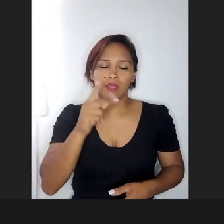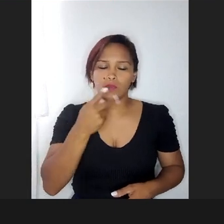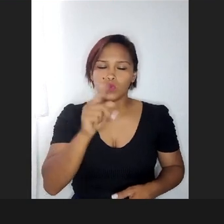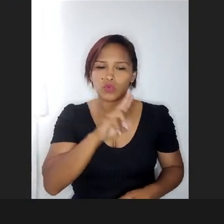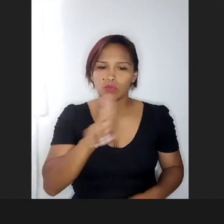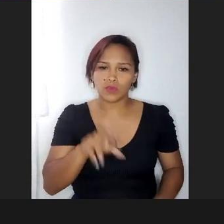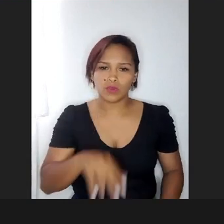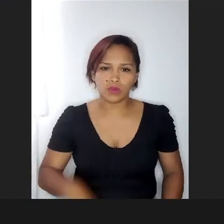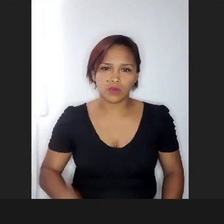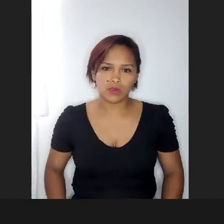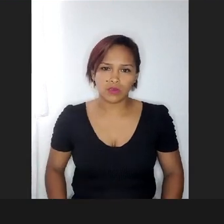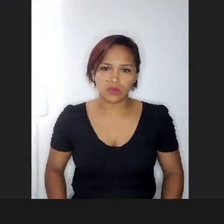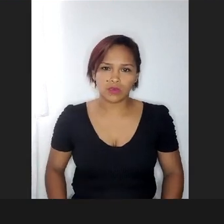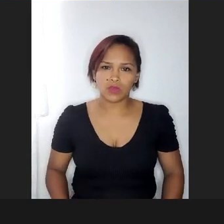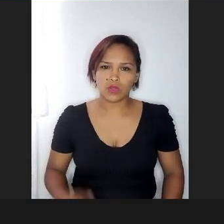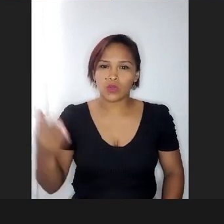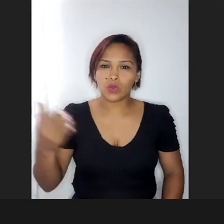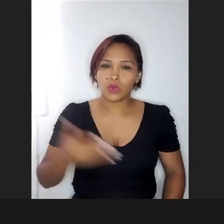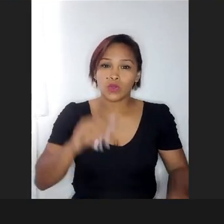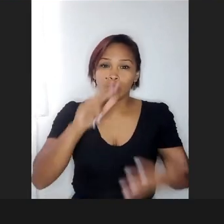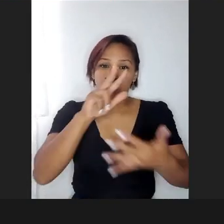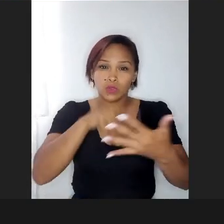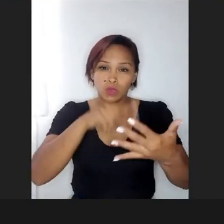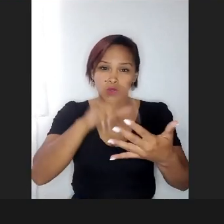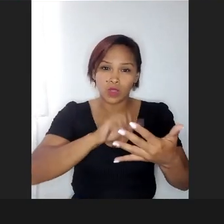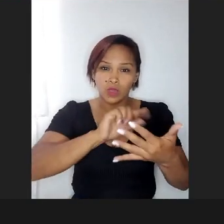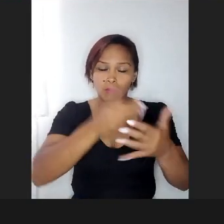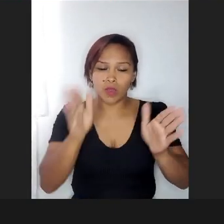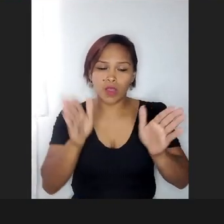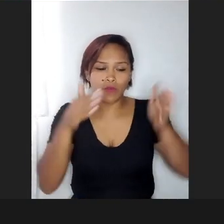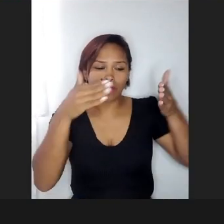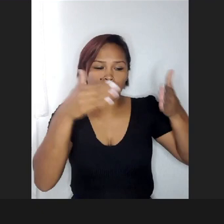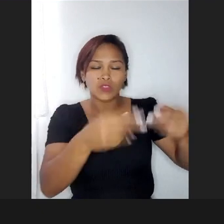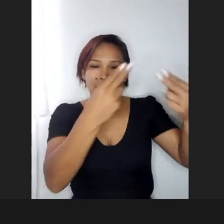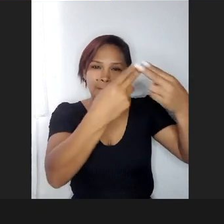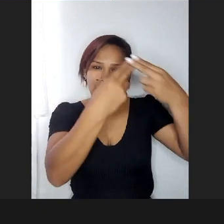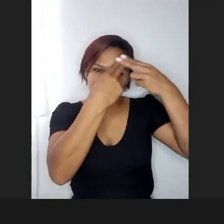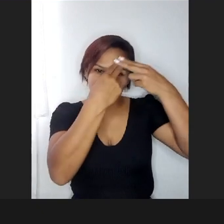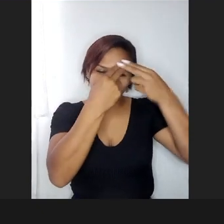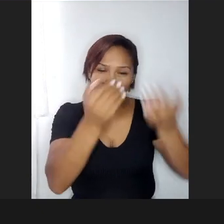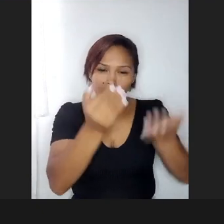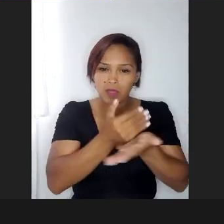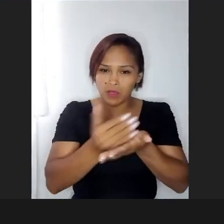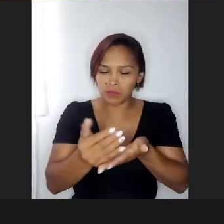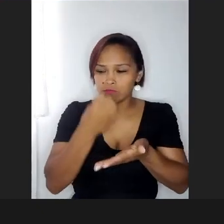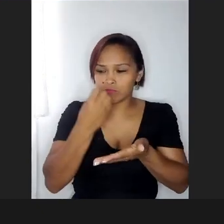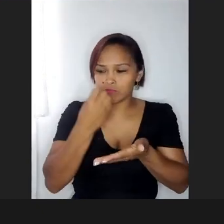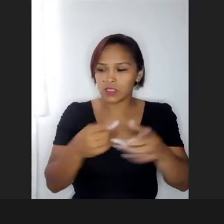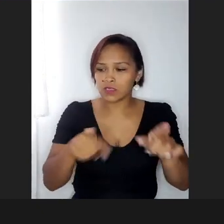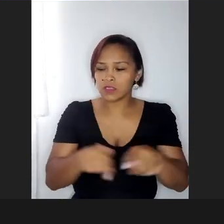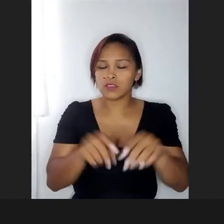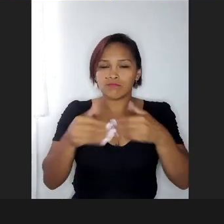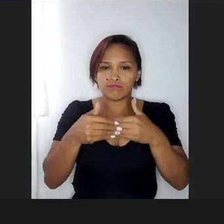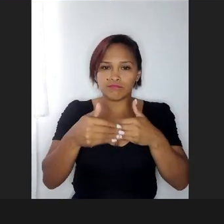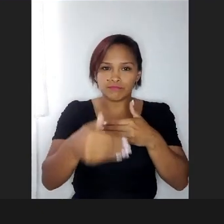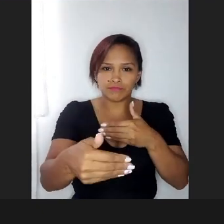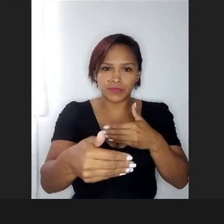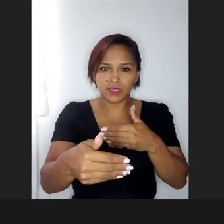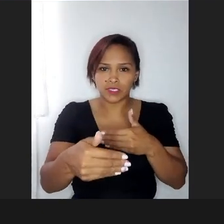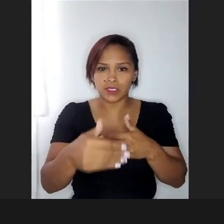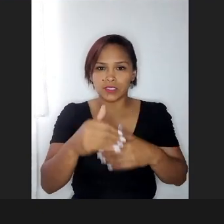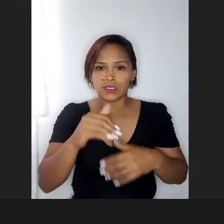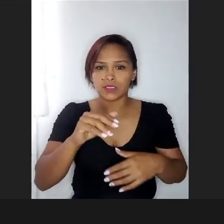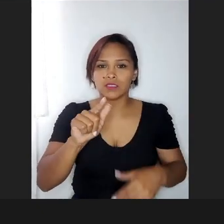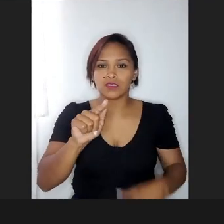é que hoje eu estou lendo uns livros que são mais voltados para trauma, mas para a gente começar nesse processo, não sei se a Juliana está